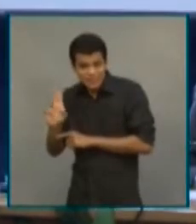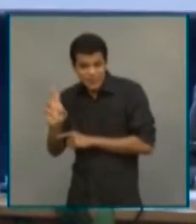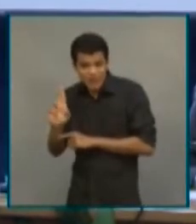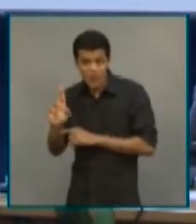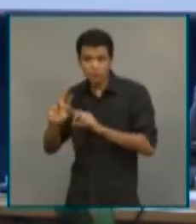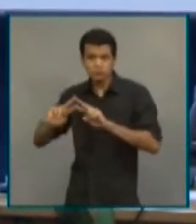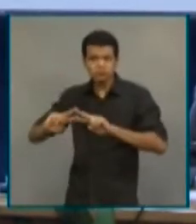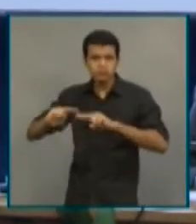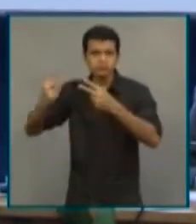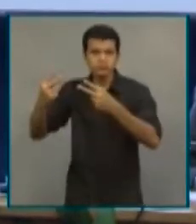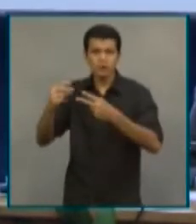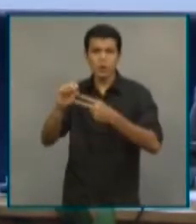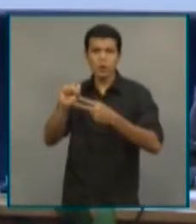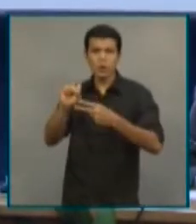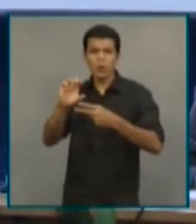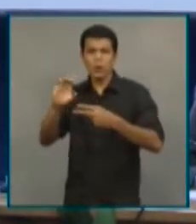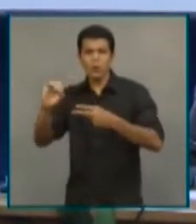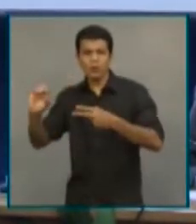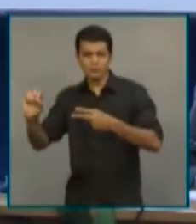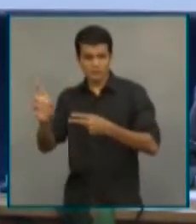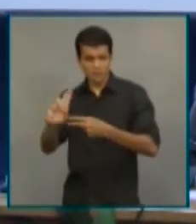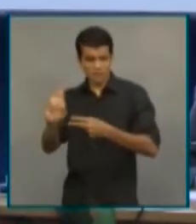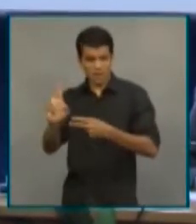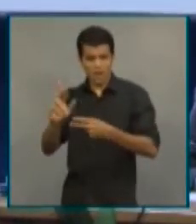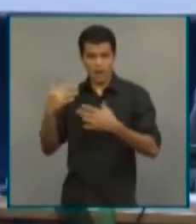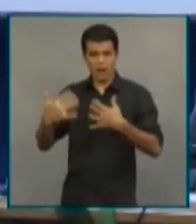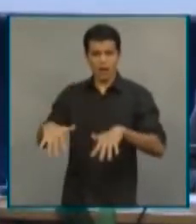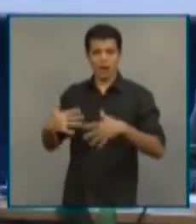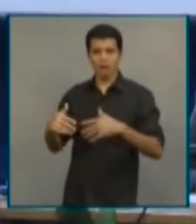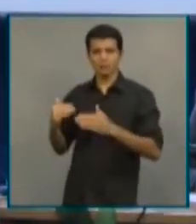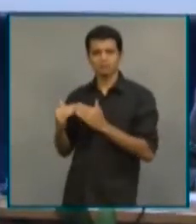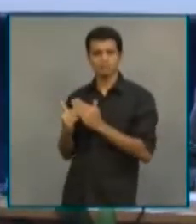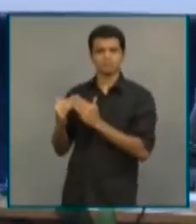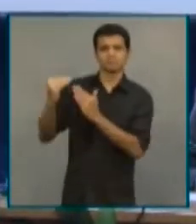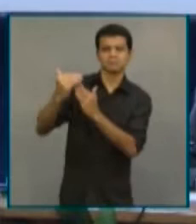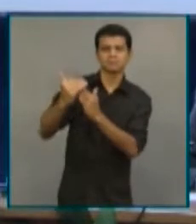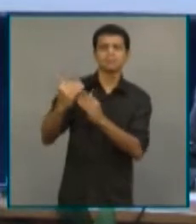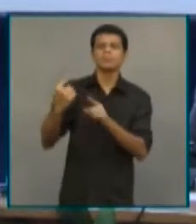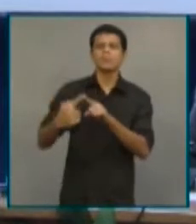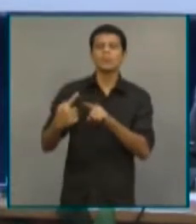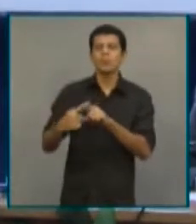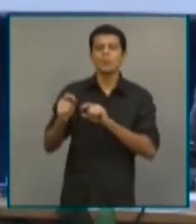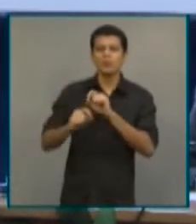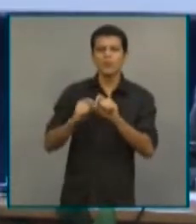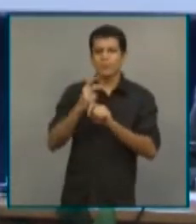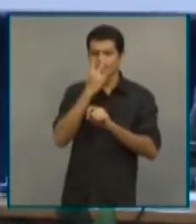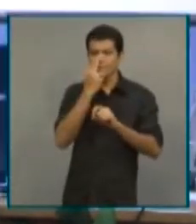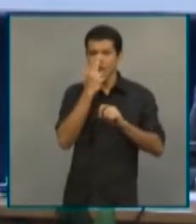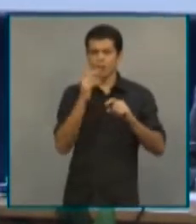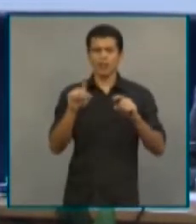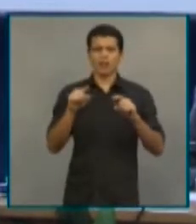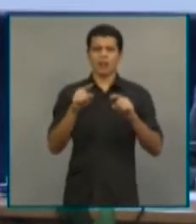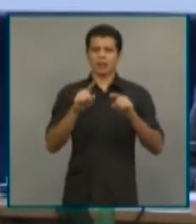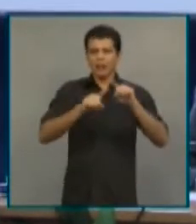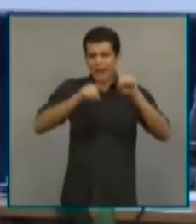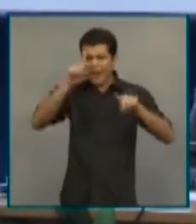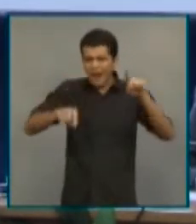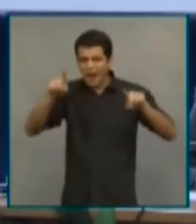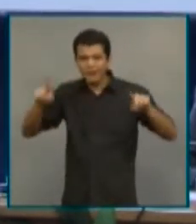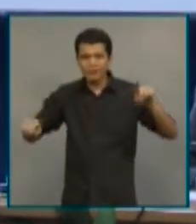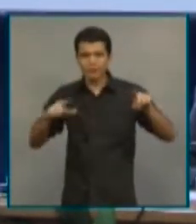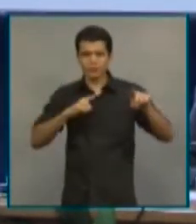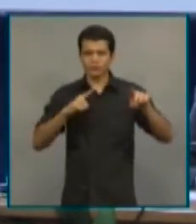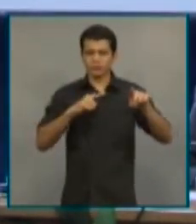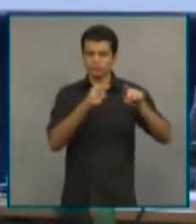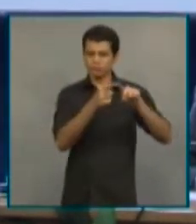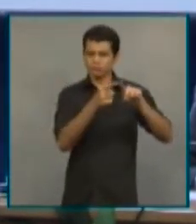advogados. Isso daí, meu amigo Luiz Antônio, chama-se uma situação da economia de curva de Laffer. Não adianta você aumentar a arrecadação,